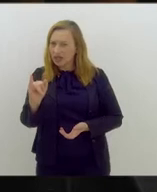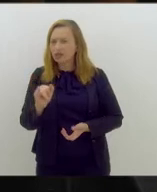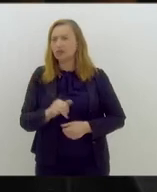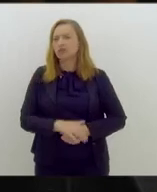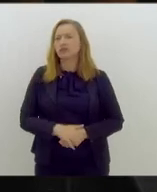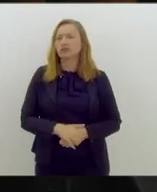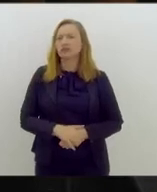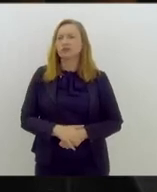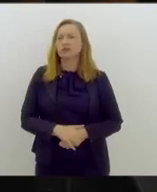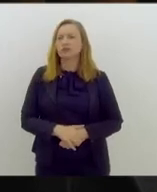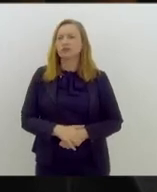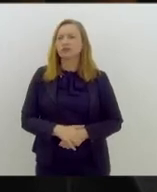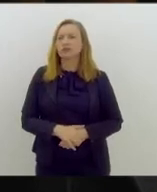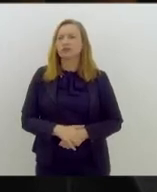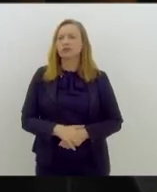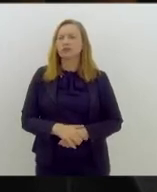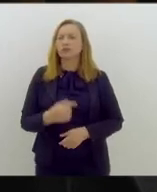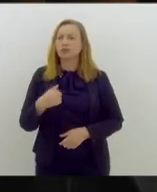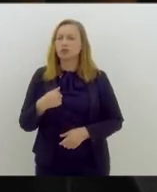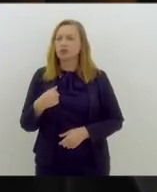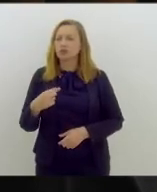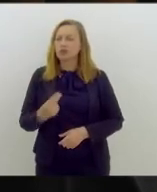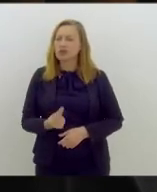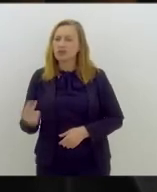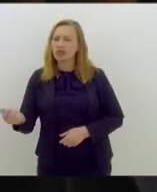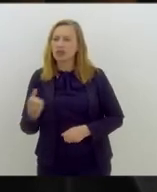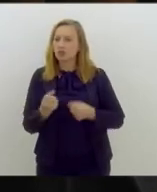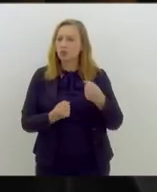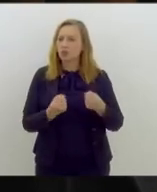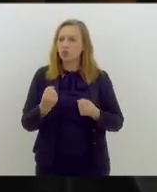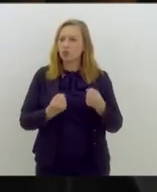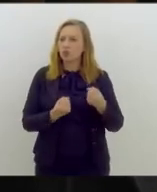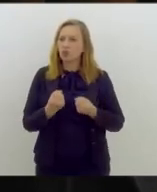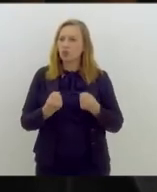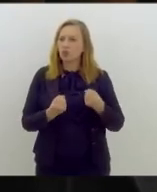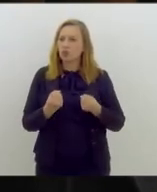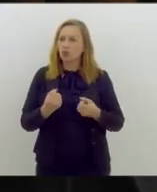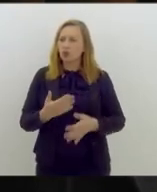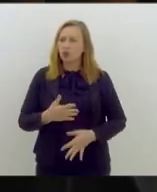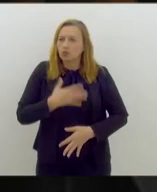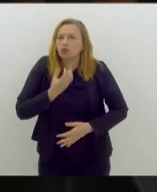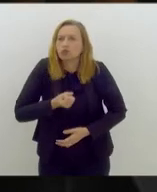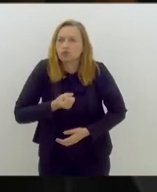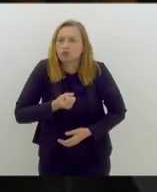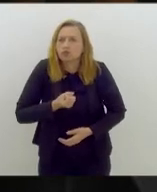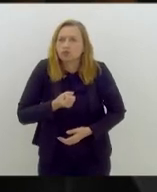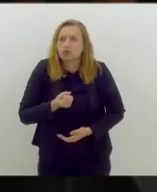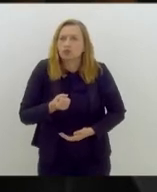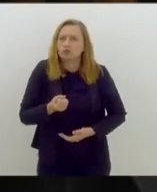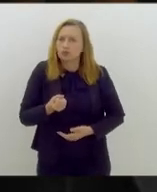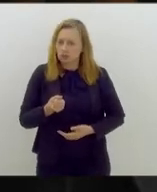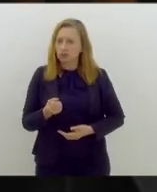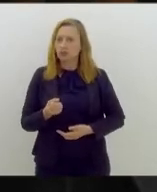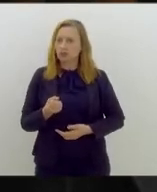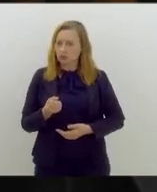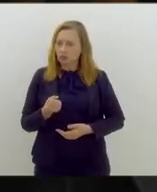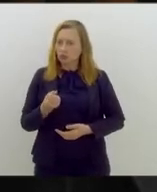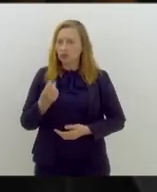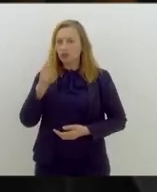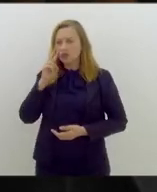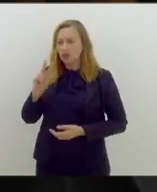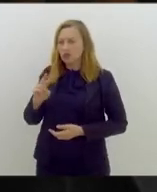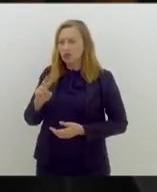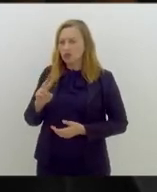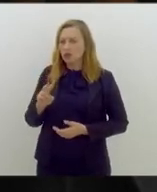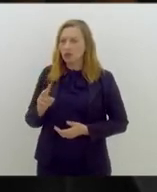quando saltei do carro eu tomei um susto de ver o